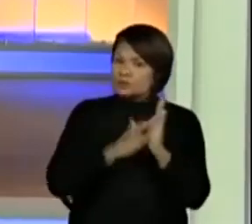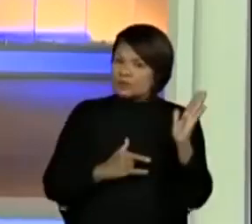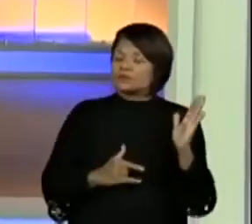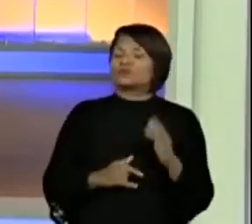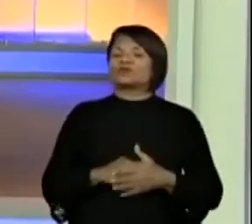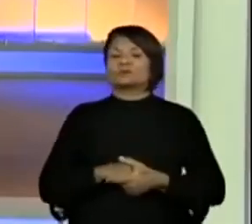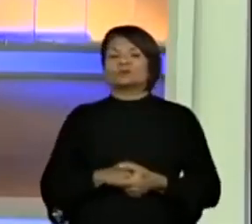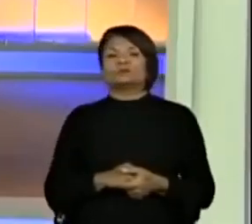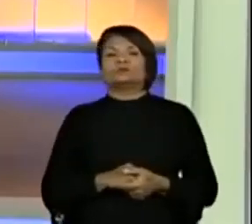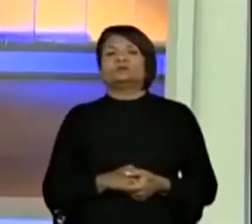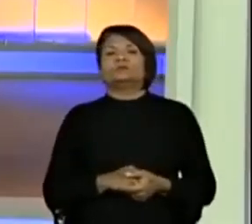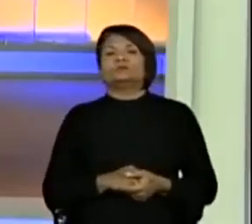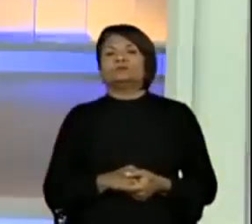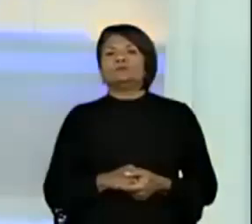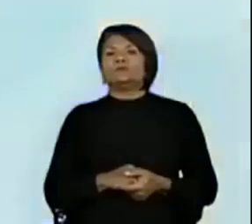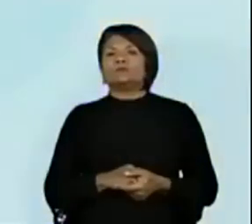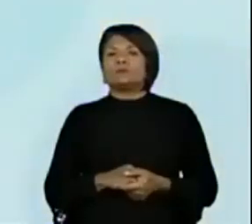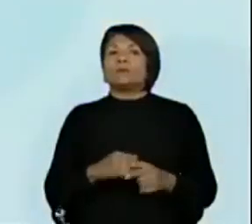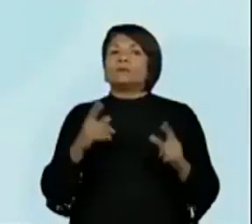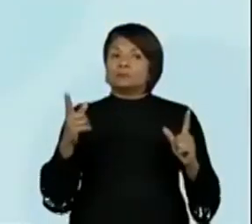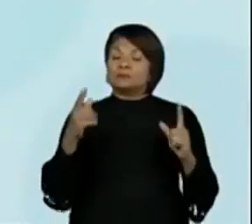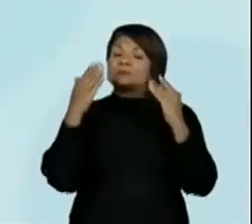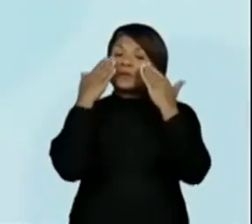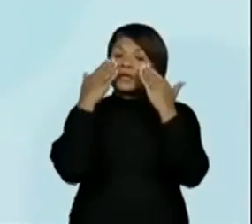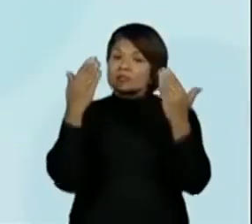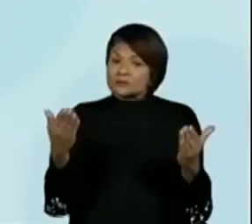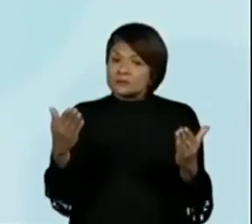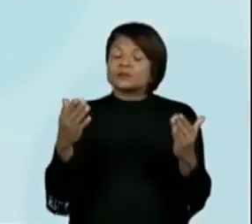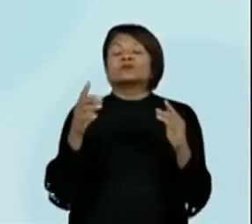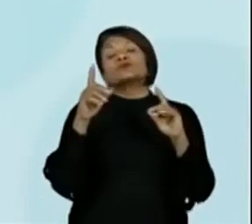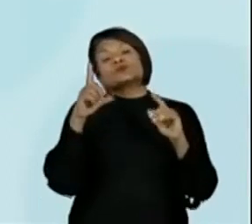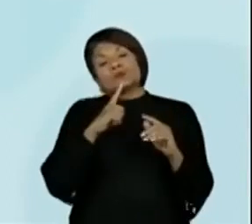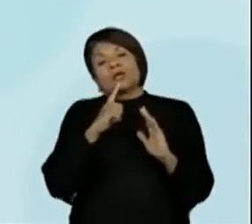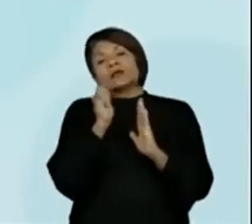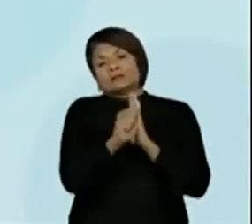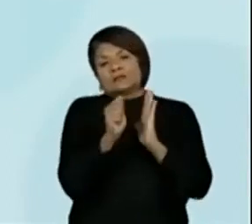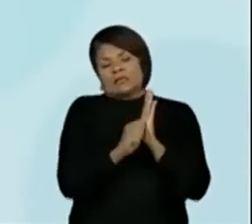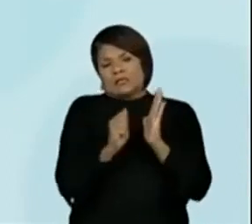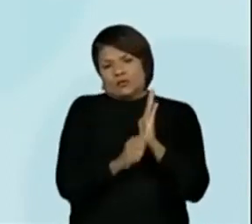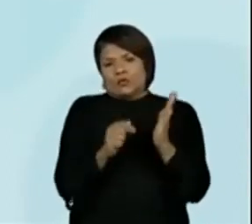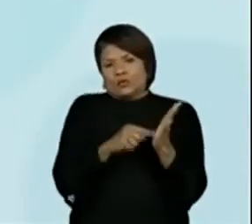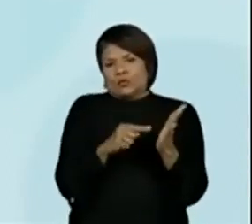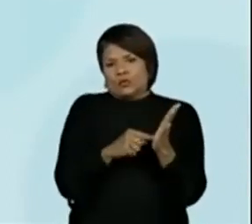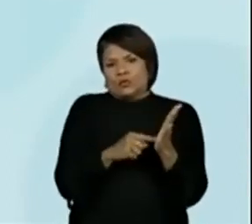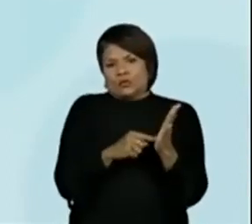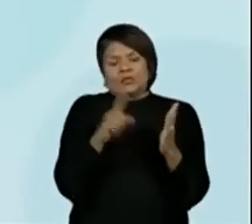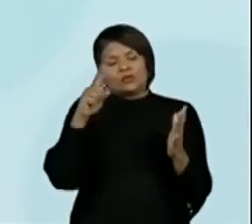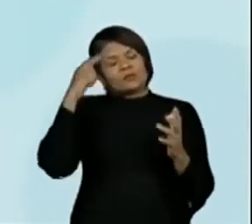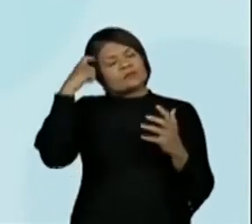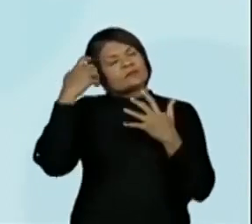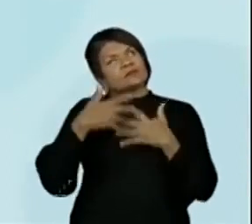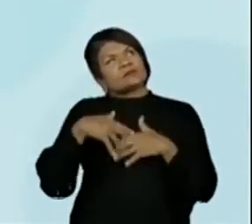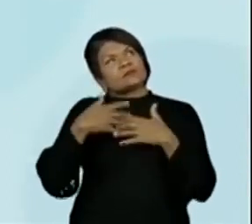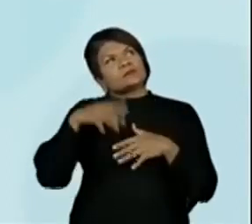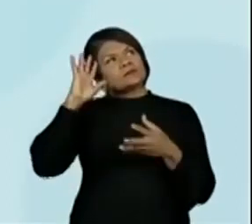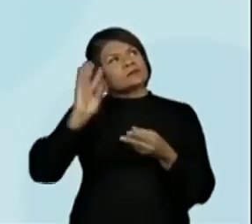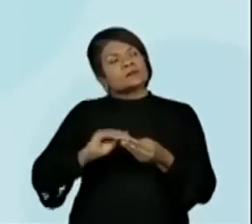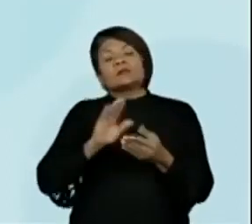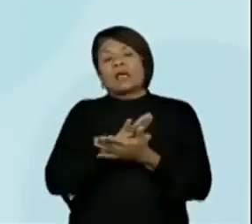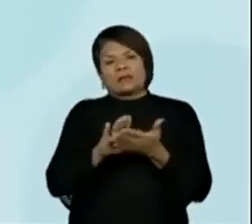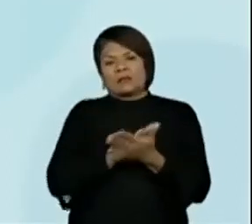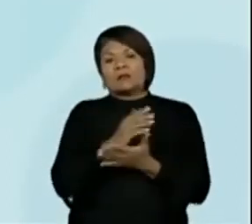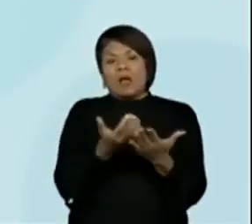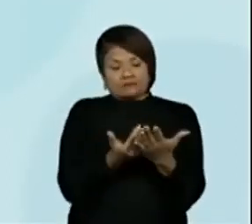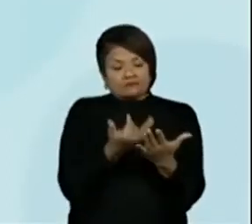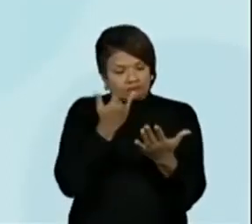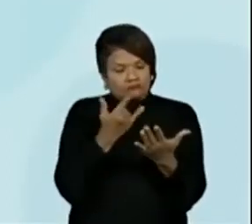Grife, ok? Explícito é o que está escrito no texto. Você não precisa pensar muito além, está escrito